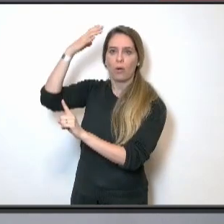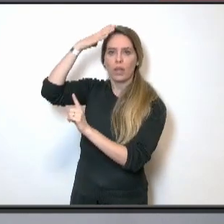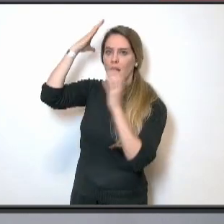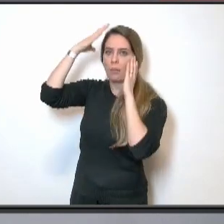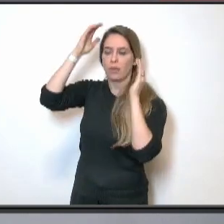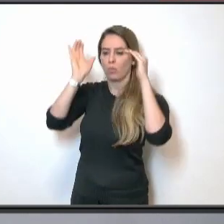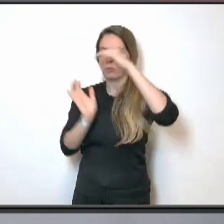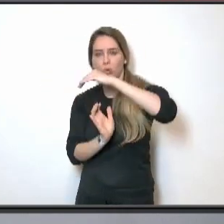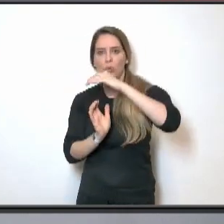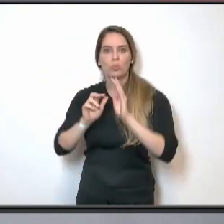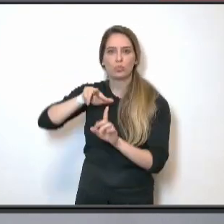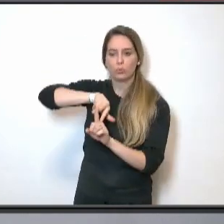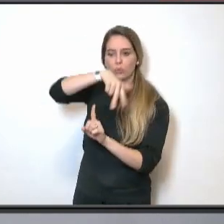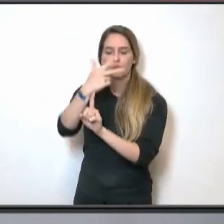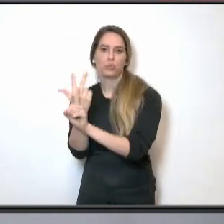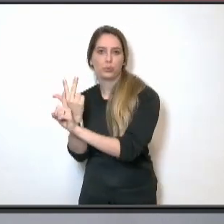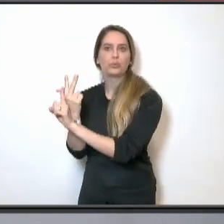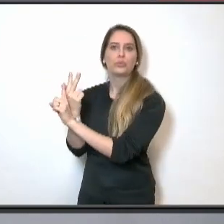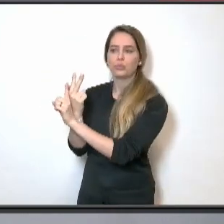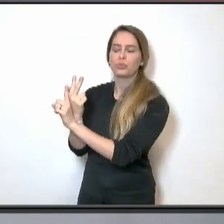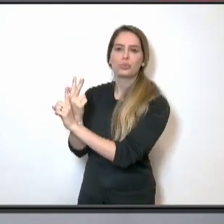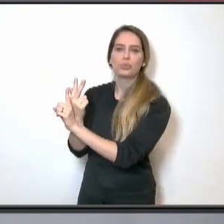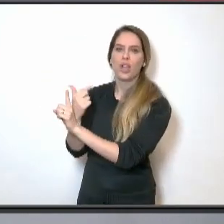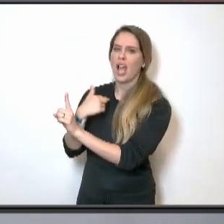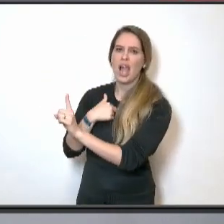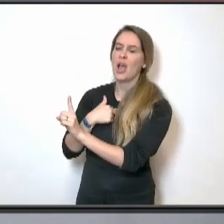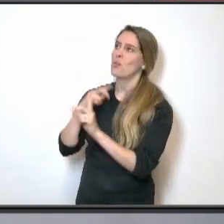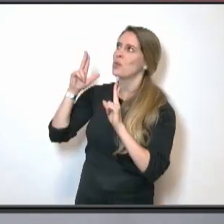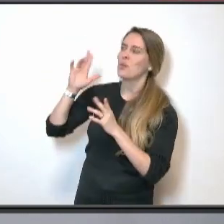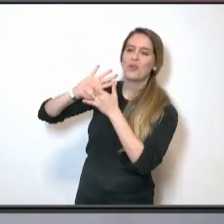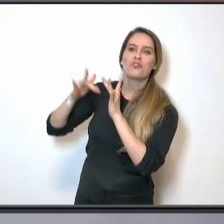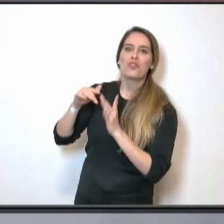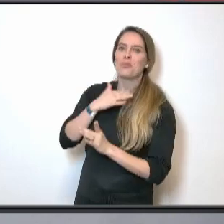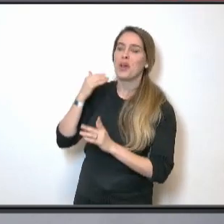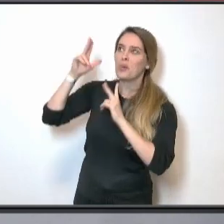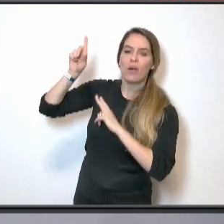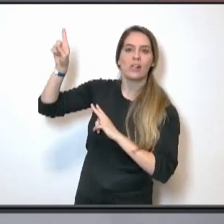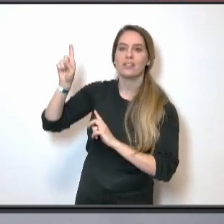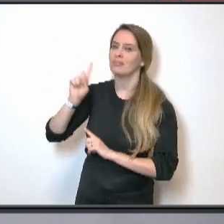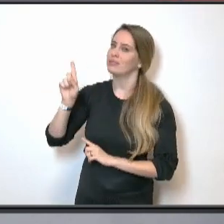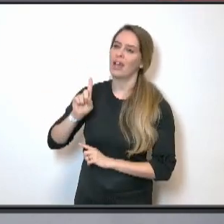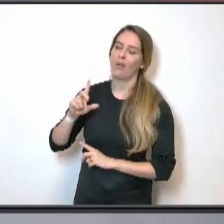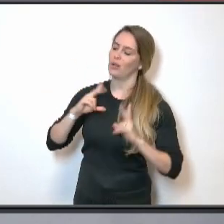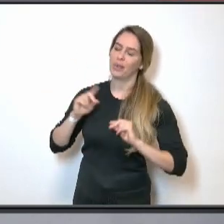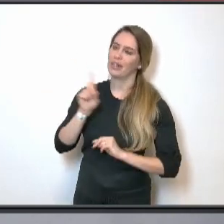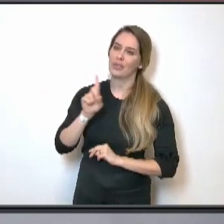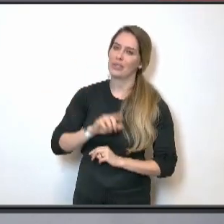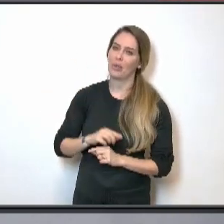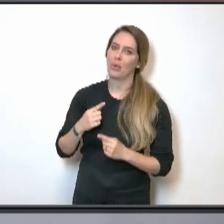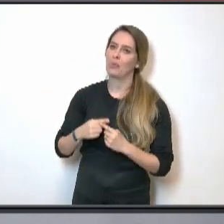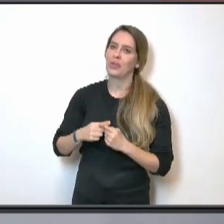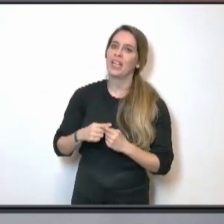digno de morrer como o meu mestre morreu. Aquele que era incapaz foi capacitado, porque um dia